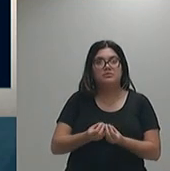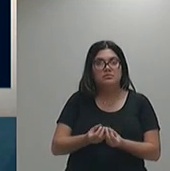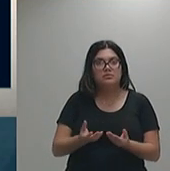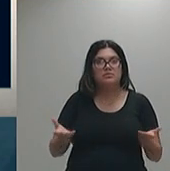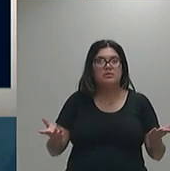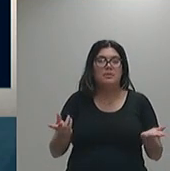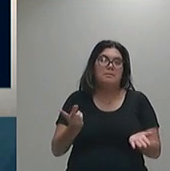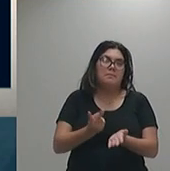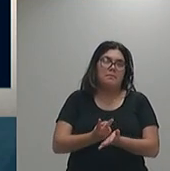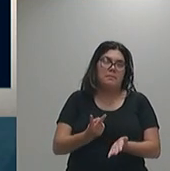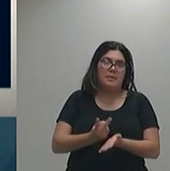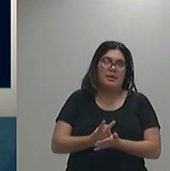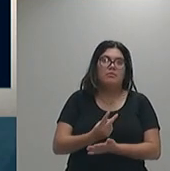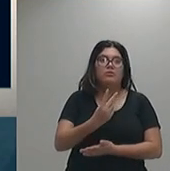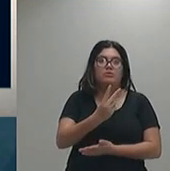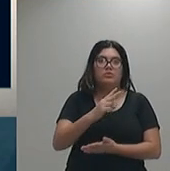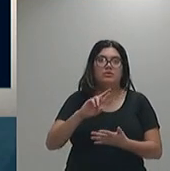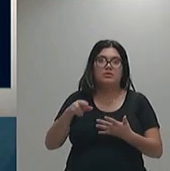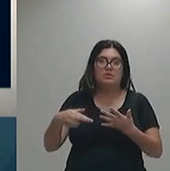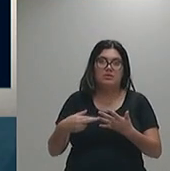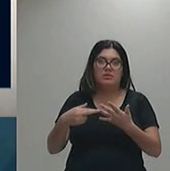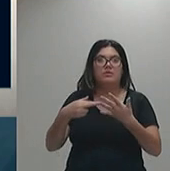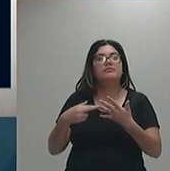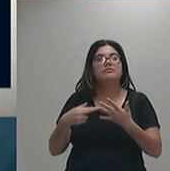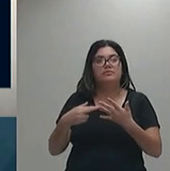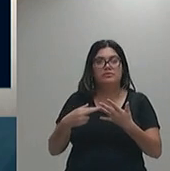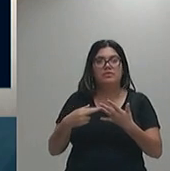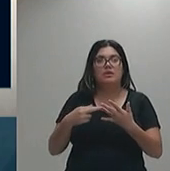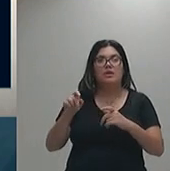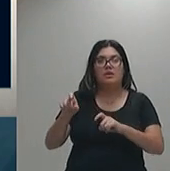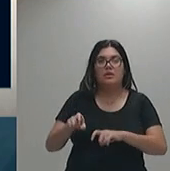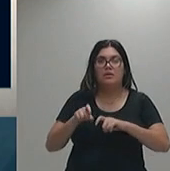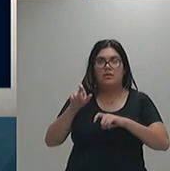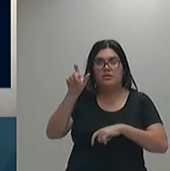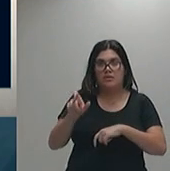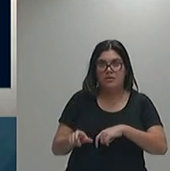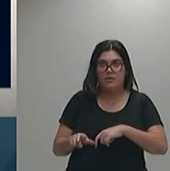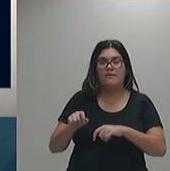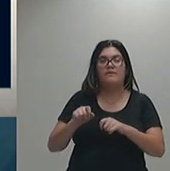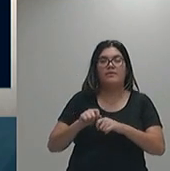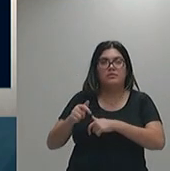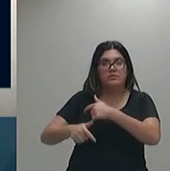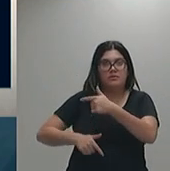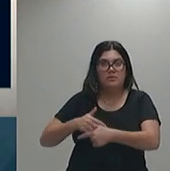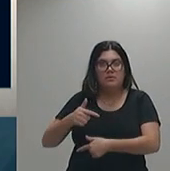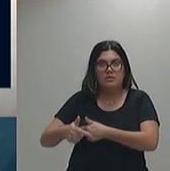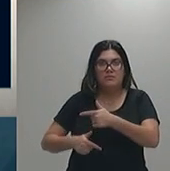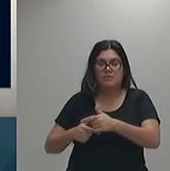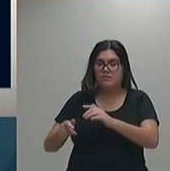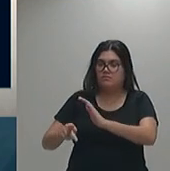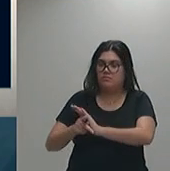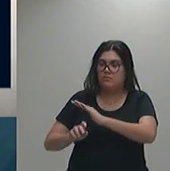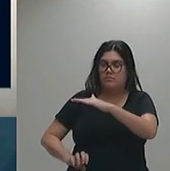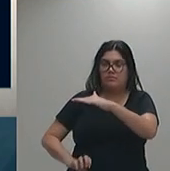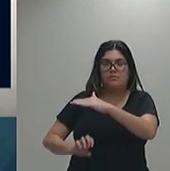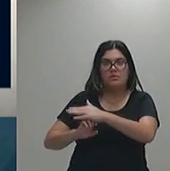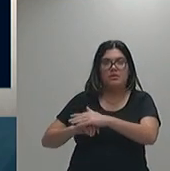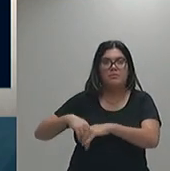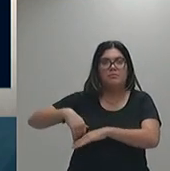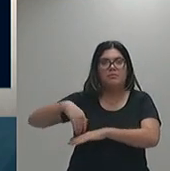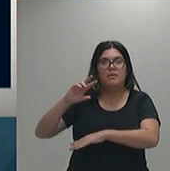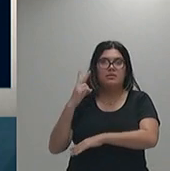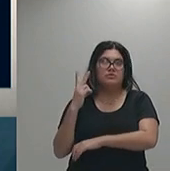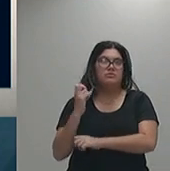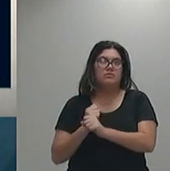mesma para os dois recursos ao produtor rural que Exerça sua atividade de forma Empresarial há mais de dois anos